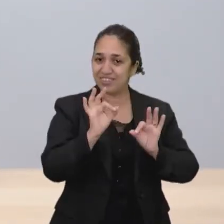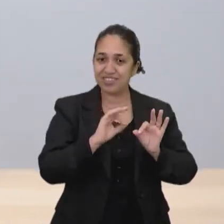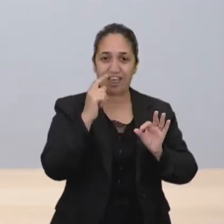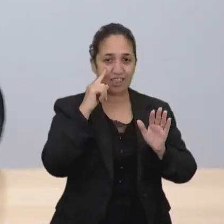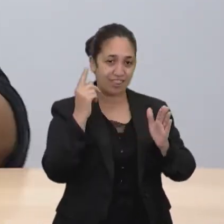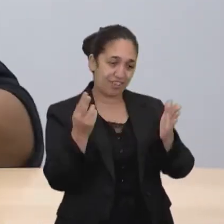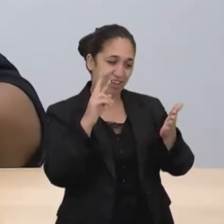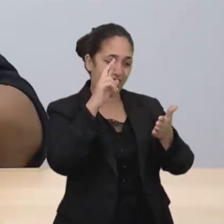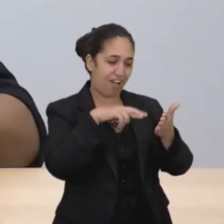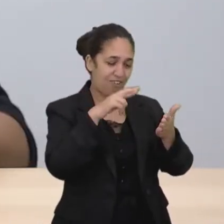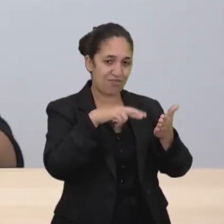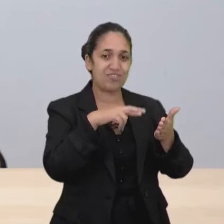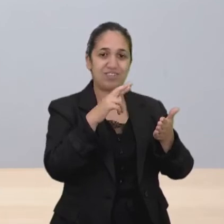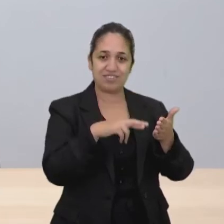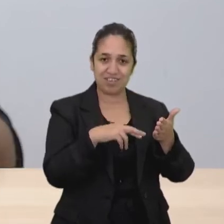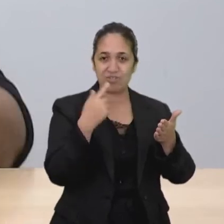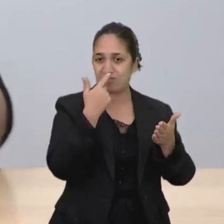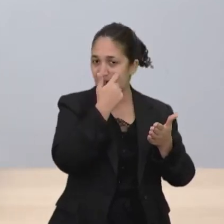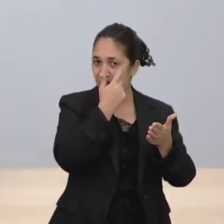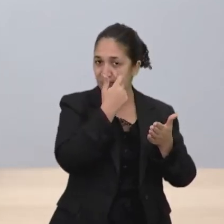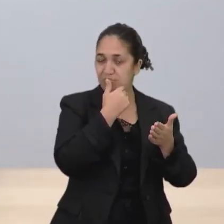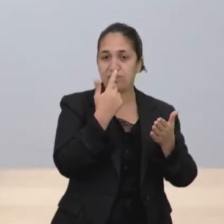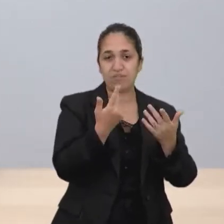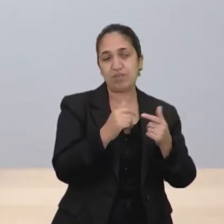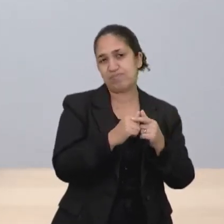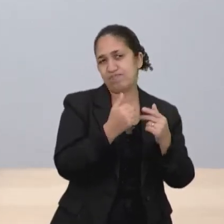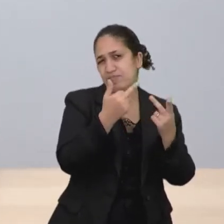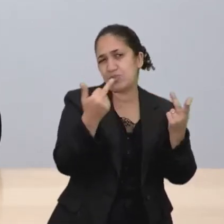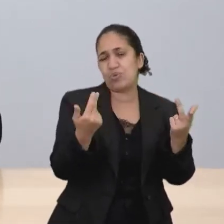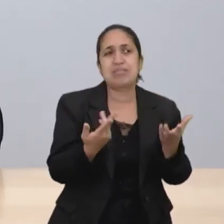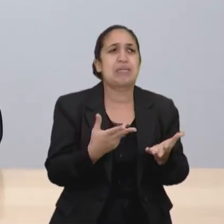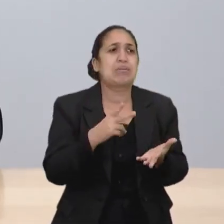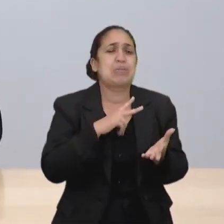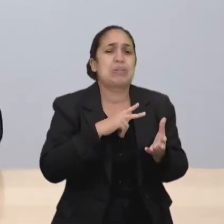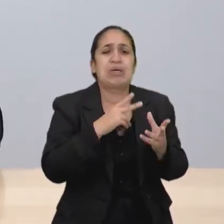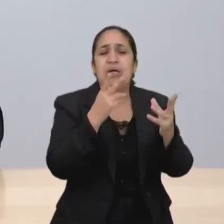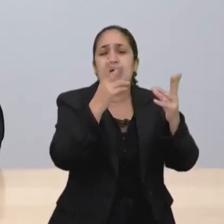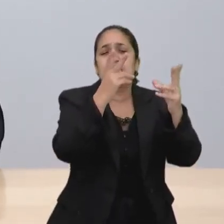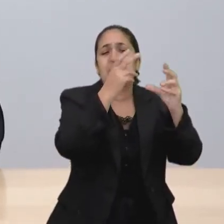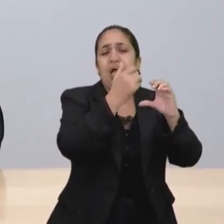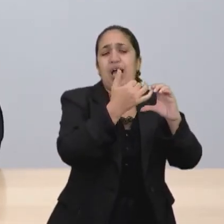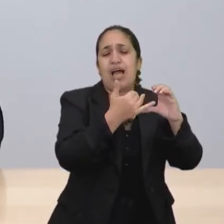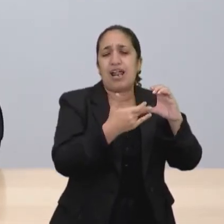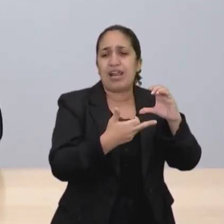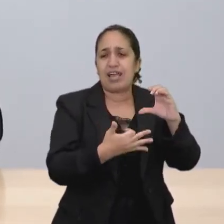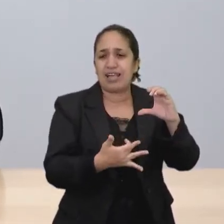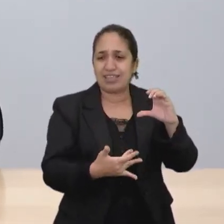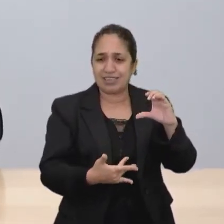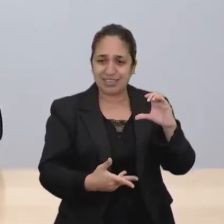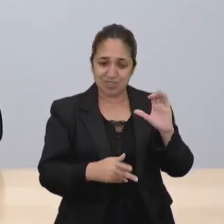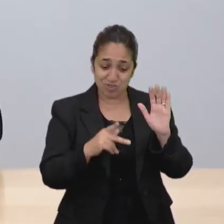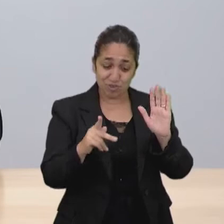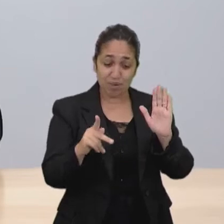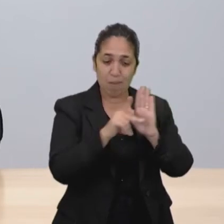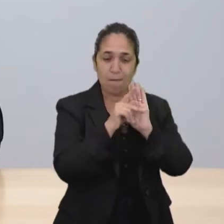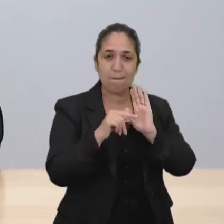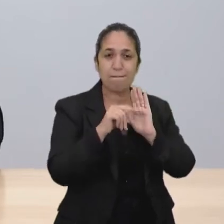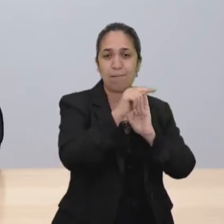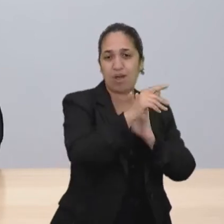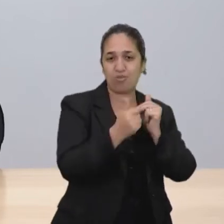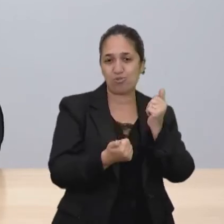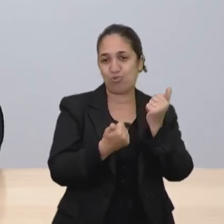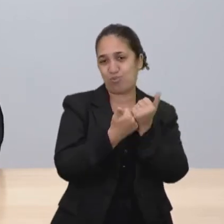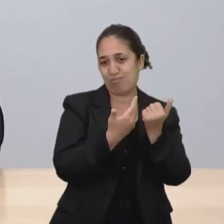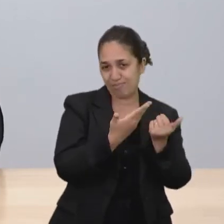revisão, A gente tem que verificar, primeiro, as peculiaridades. Quando fala peculiaridades, são aquelas características que são próprias, do suporte